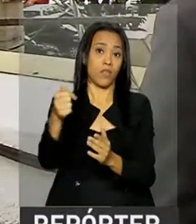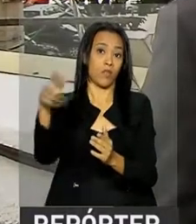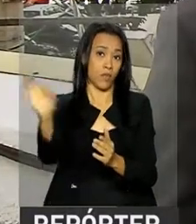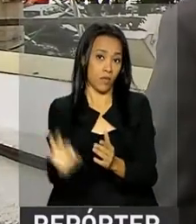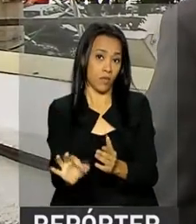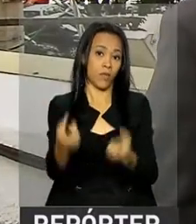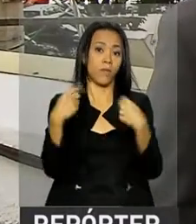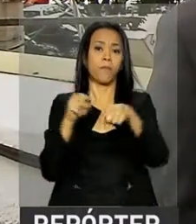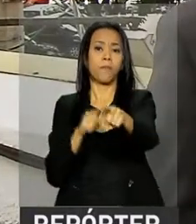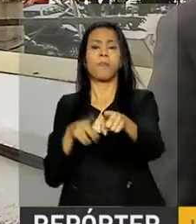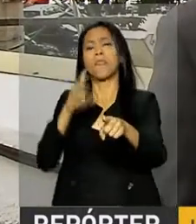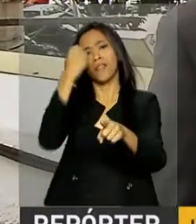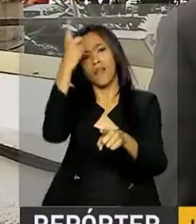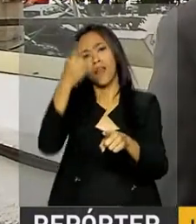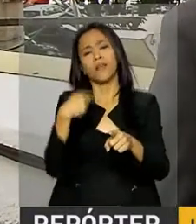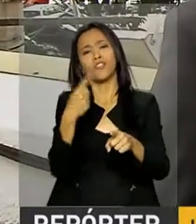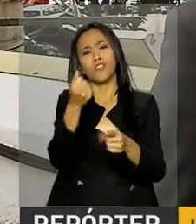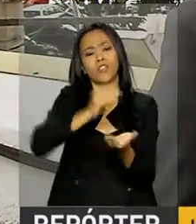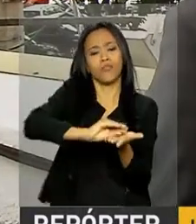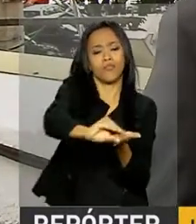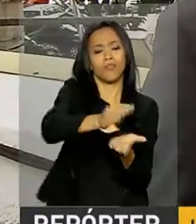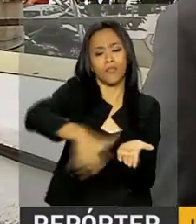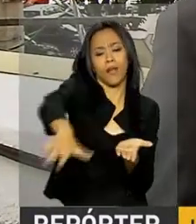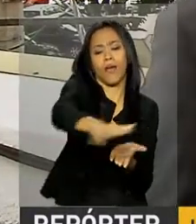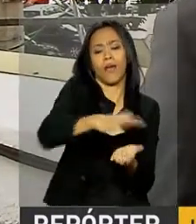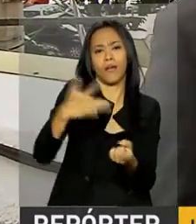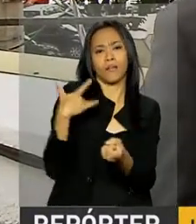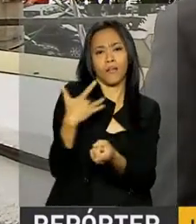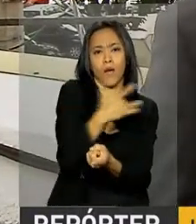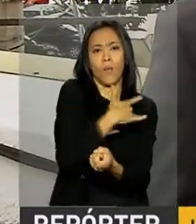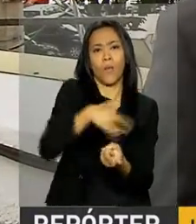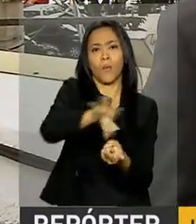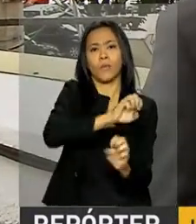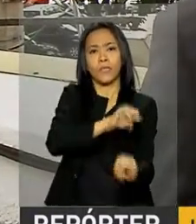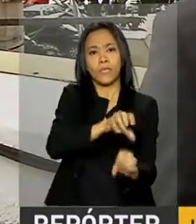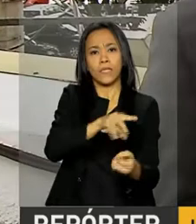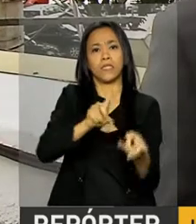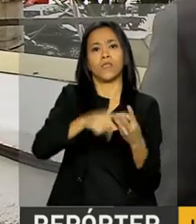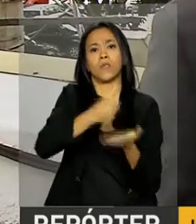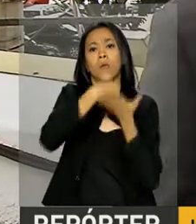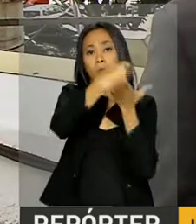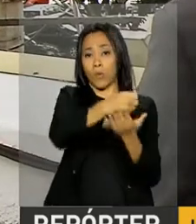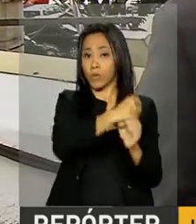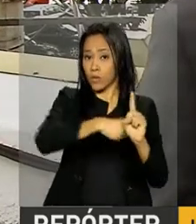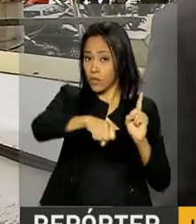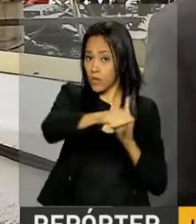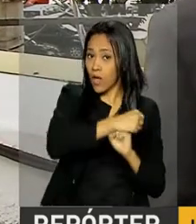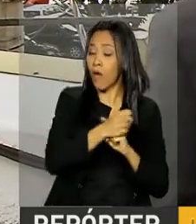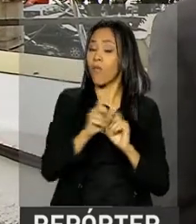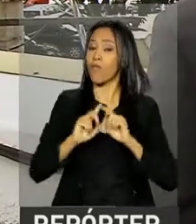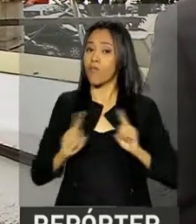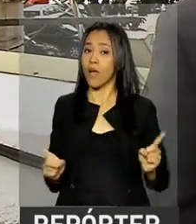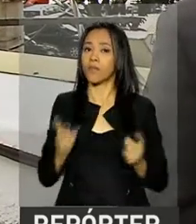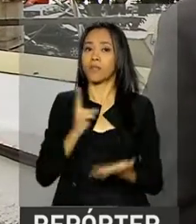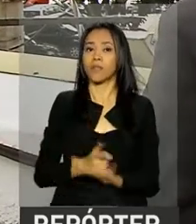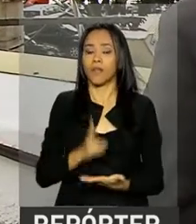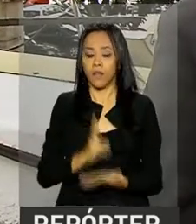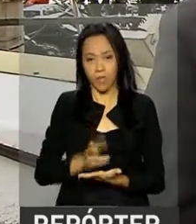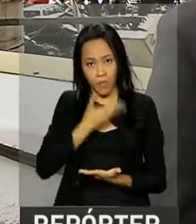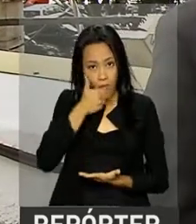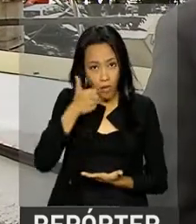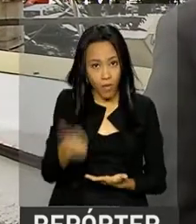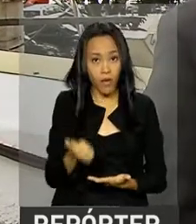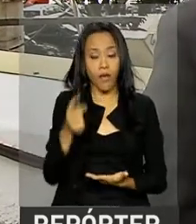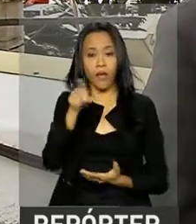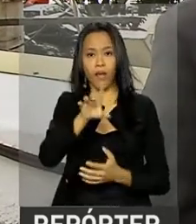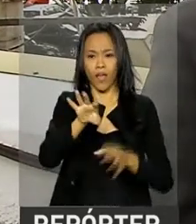de direcionar mais recursos públicos para áreas como saúde, educação e promoção social, mas com a necessidade de melhorar e ampliar